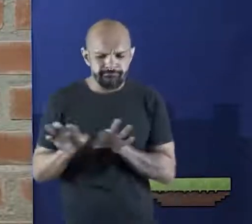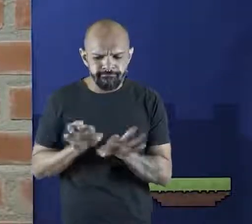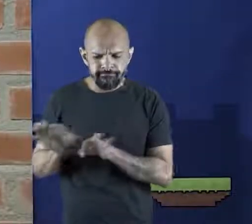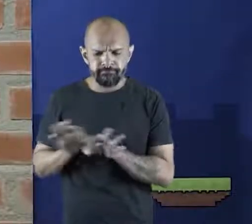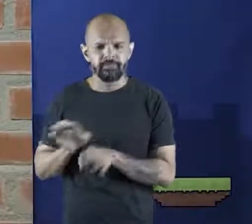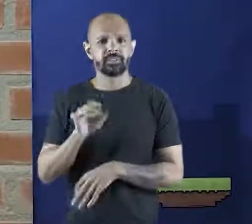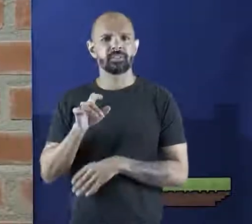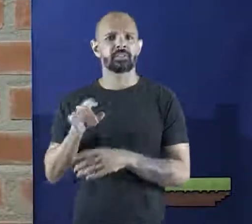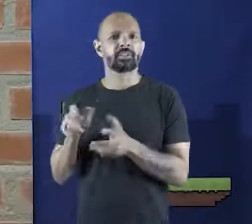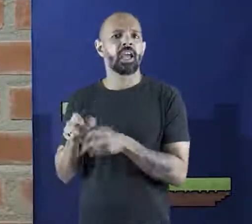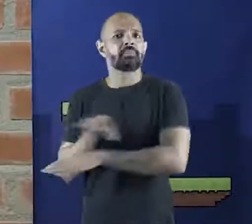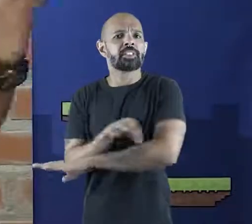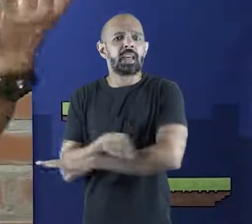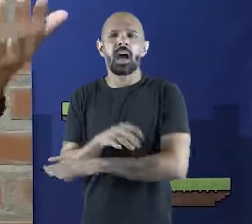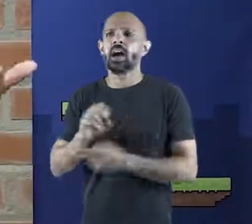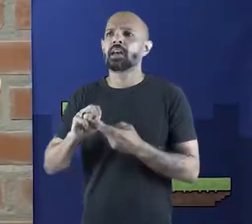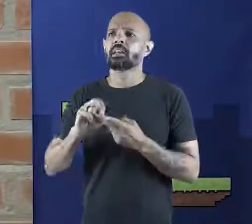game designer,